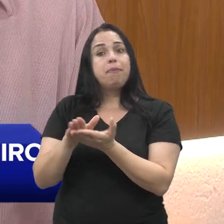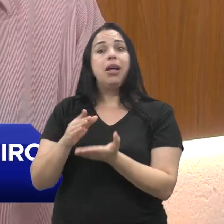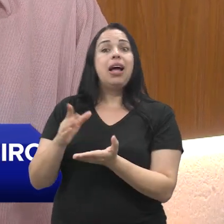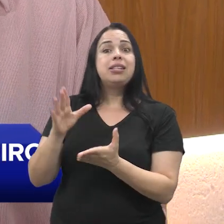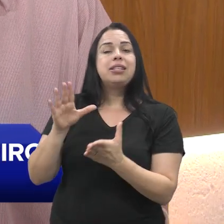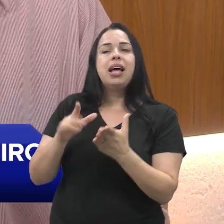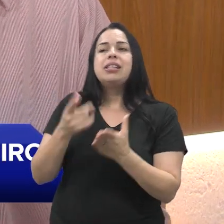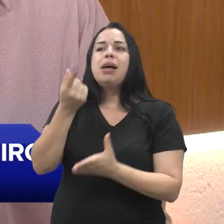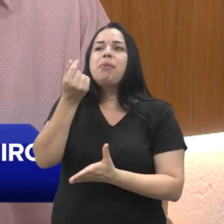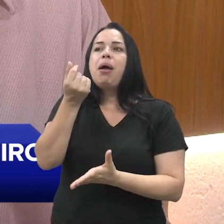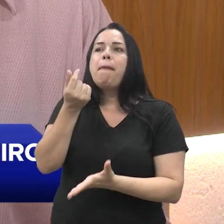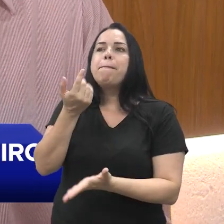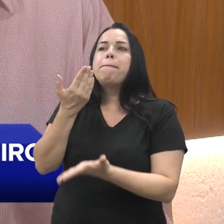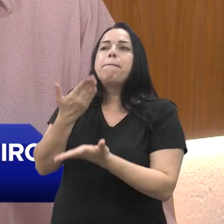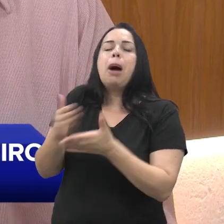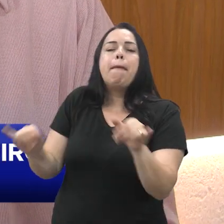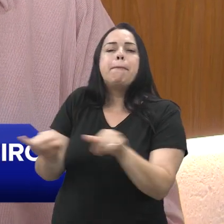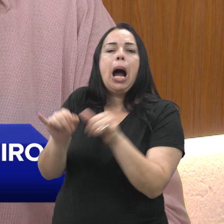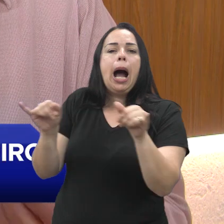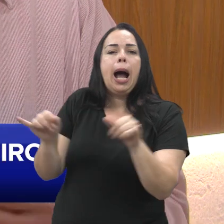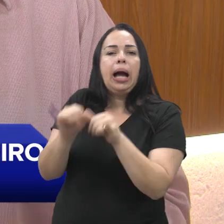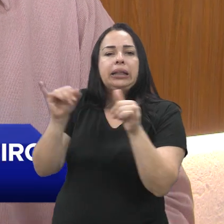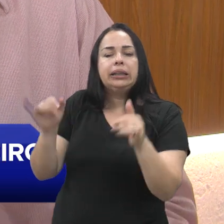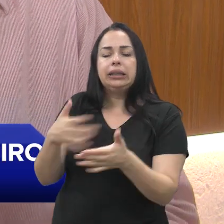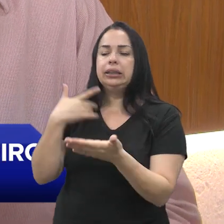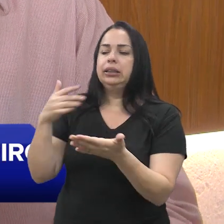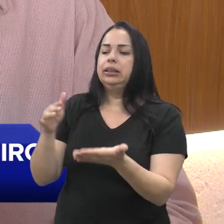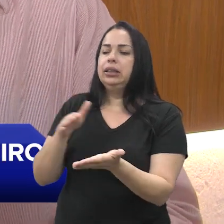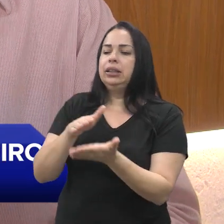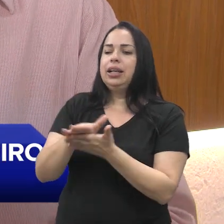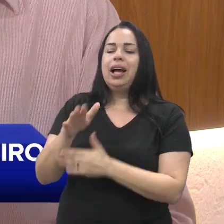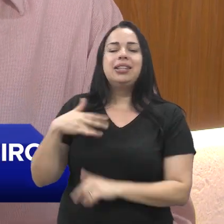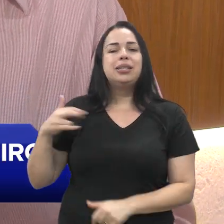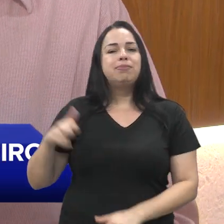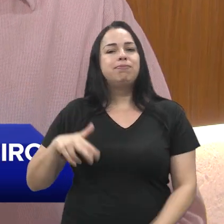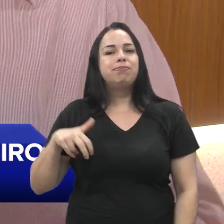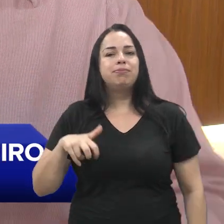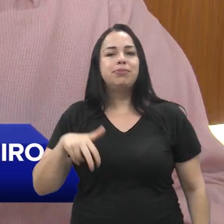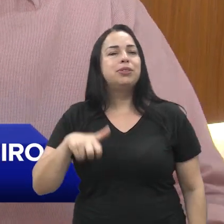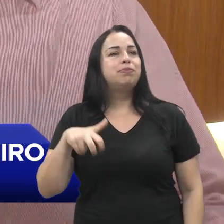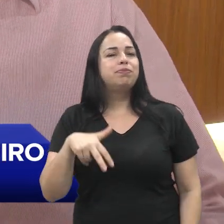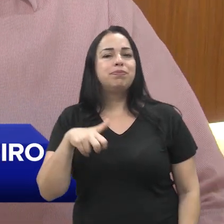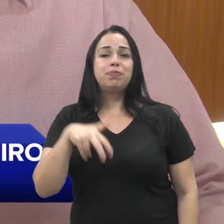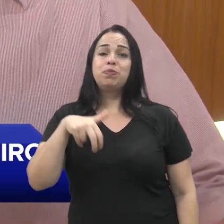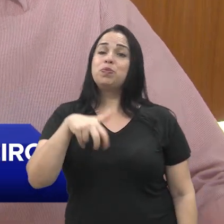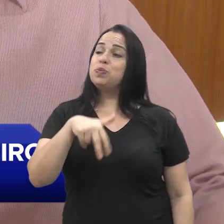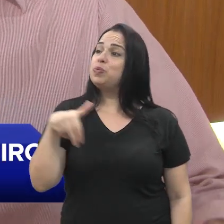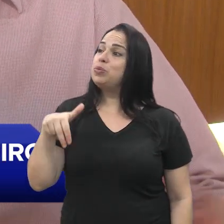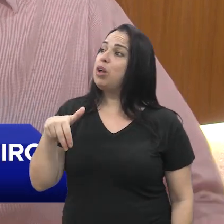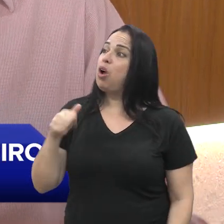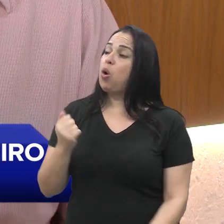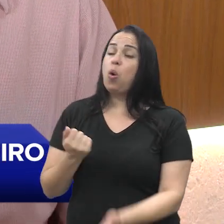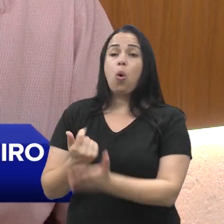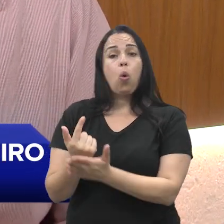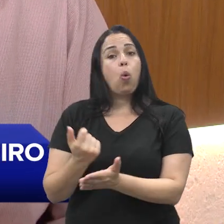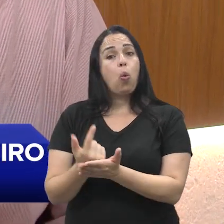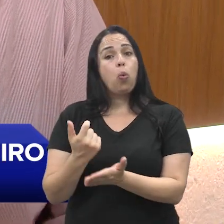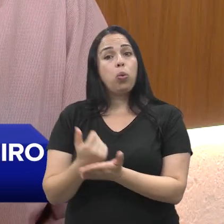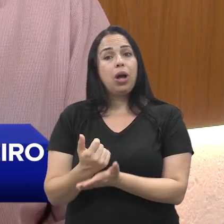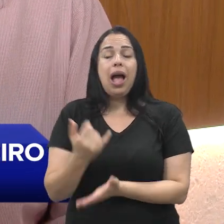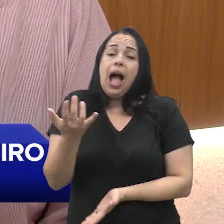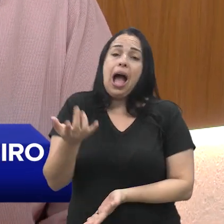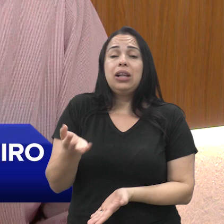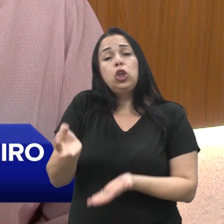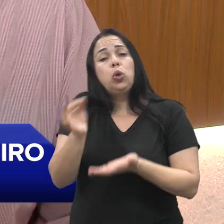Despesa oculta no seu total, mas quando nós fazemos as nossas andanças por aí, no bom sentido da